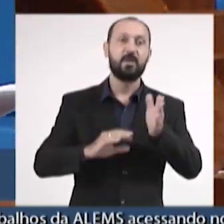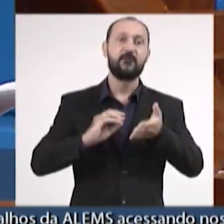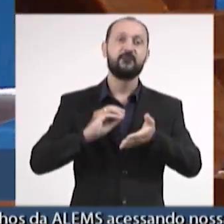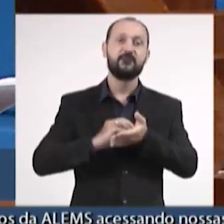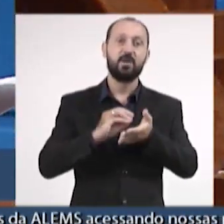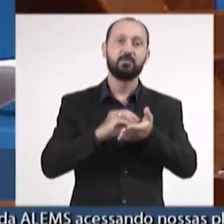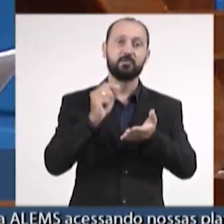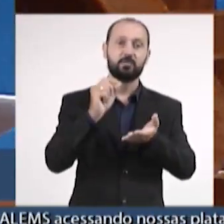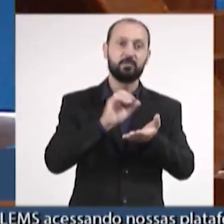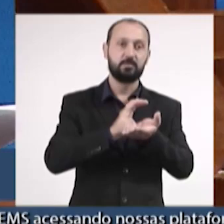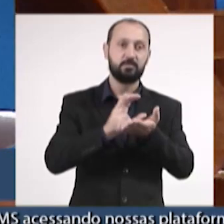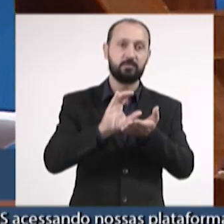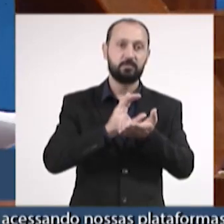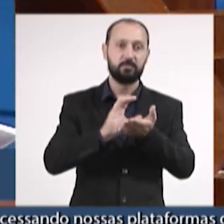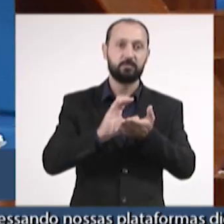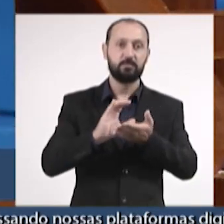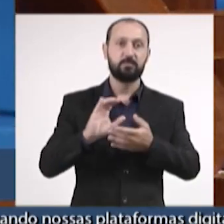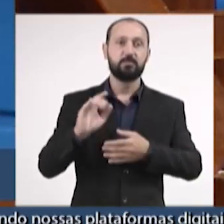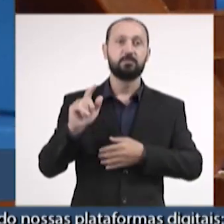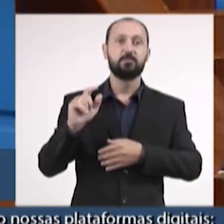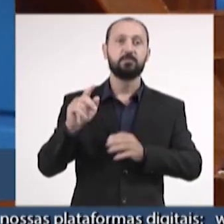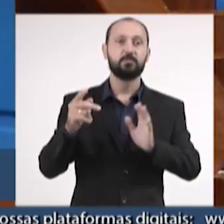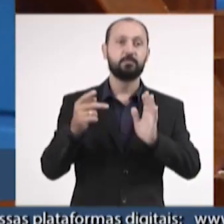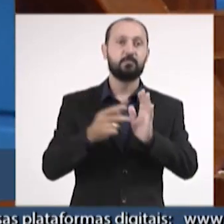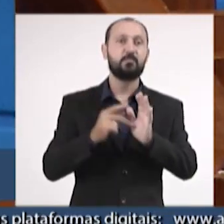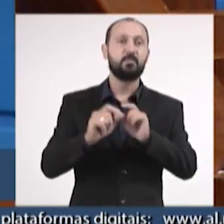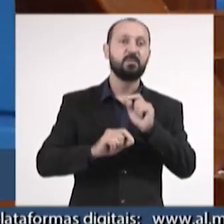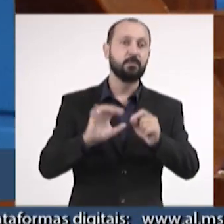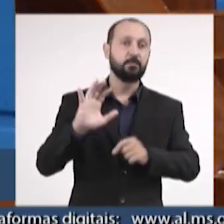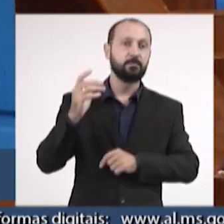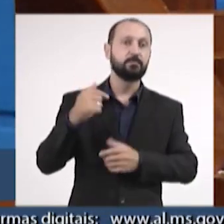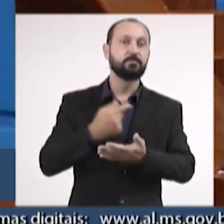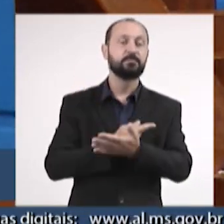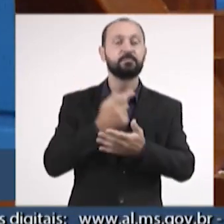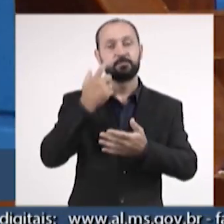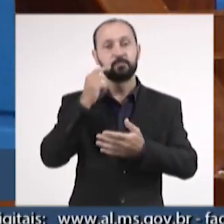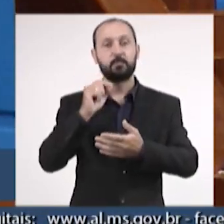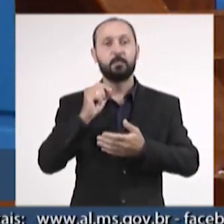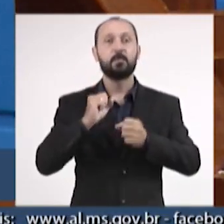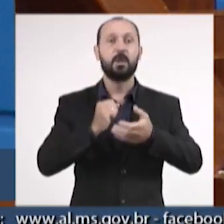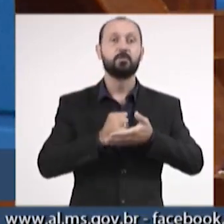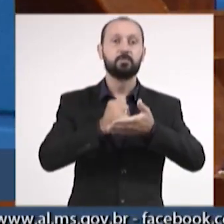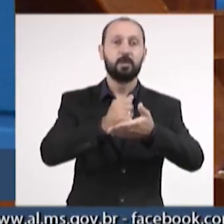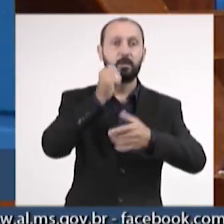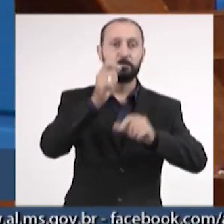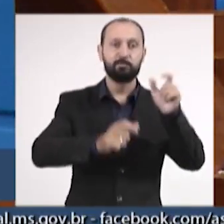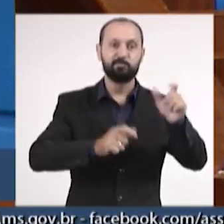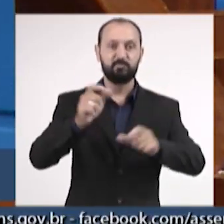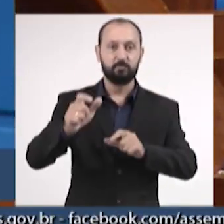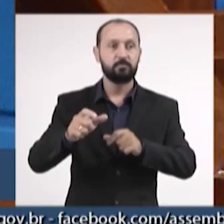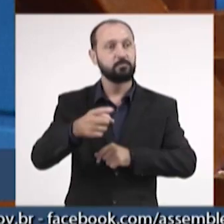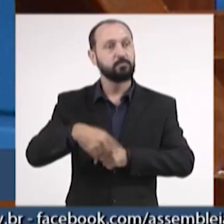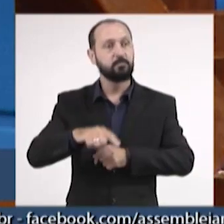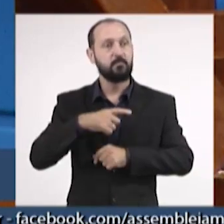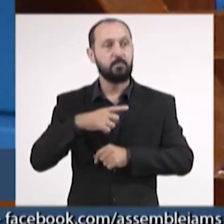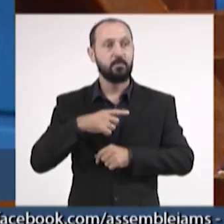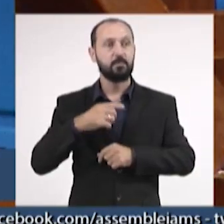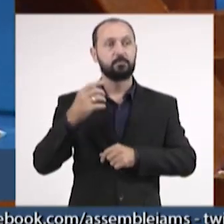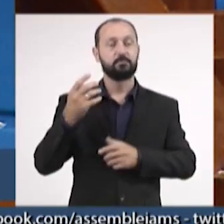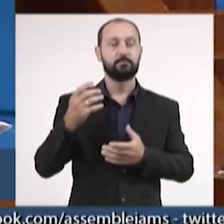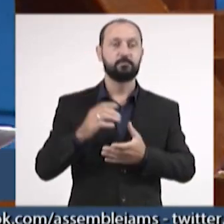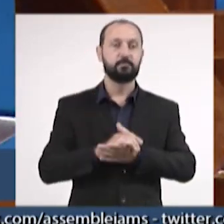de investimento, de fato, naquilo que está acontecendo, que pode servir as mulheres, é que faz com que elas sejam